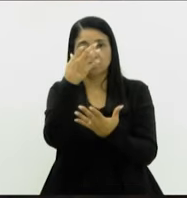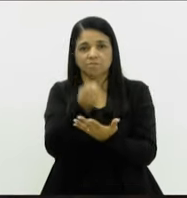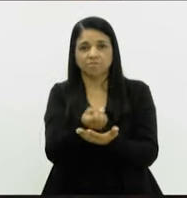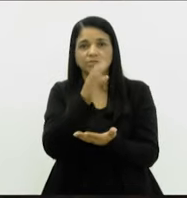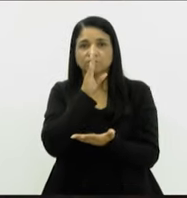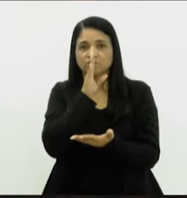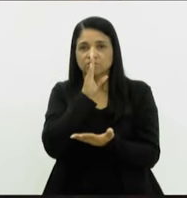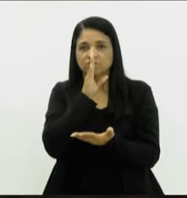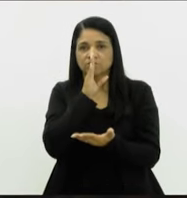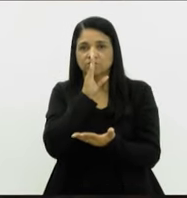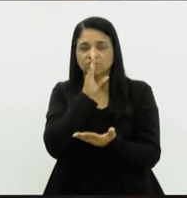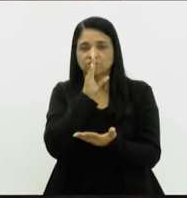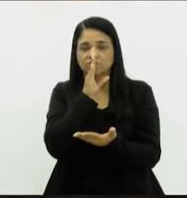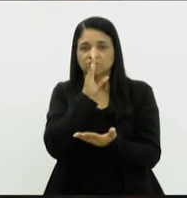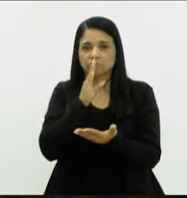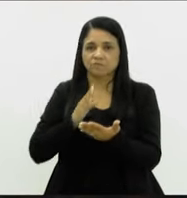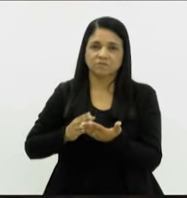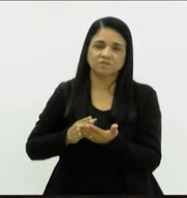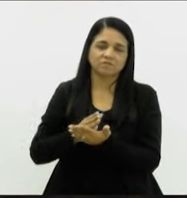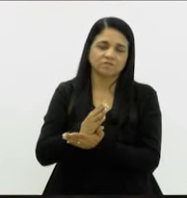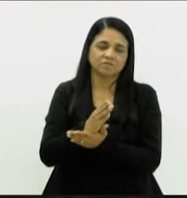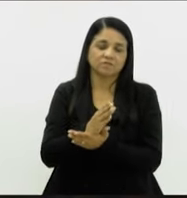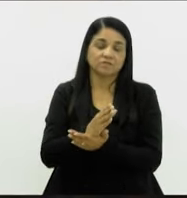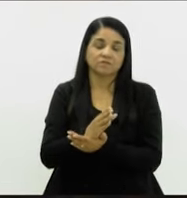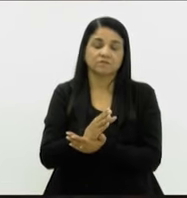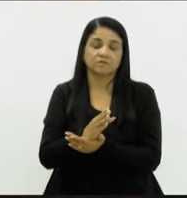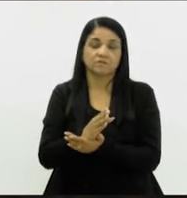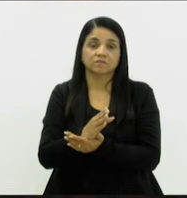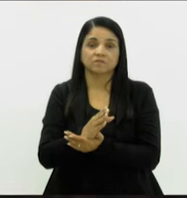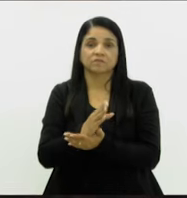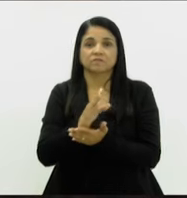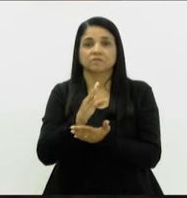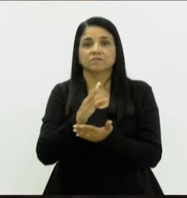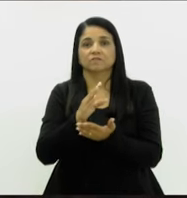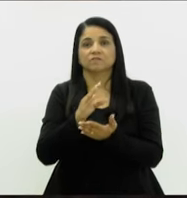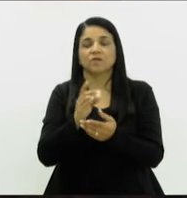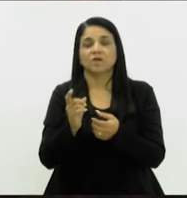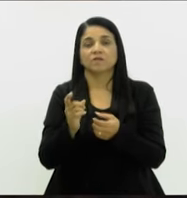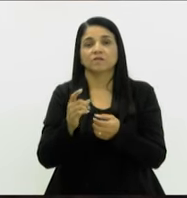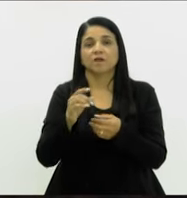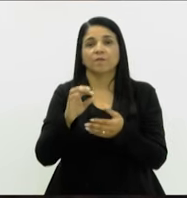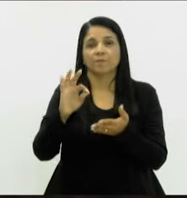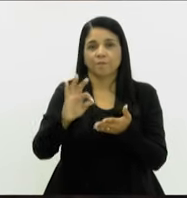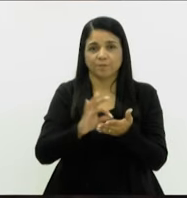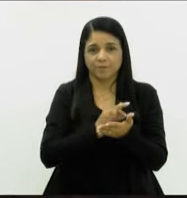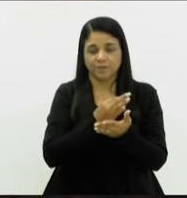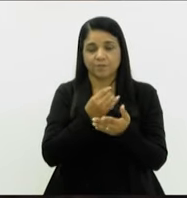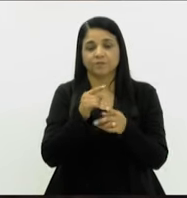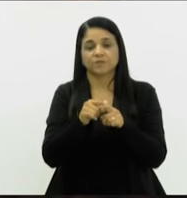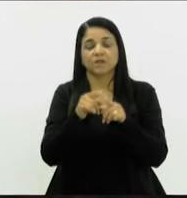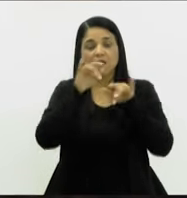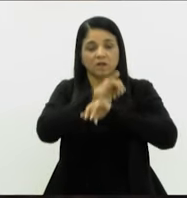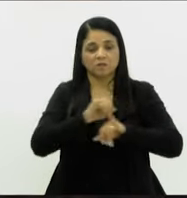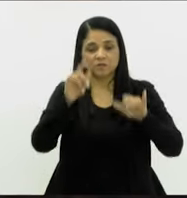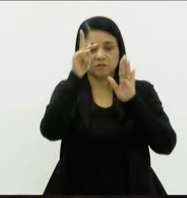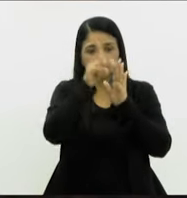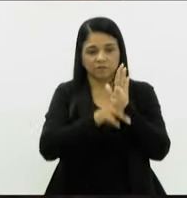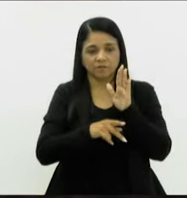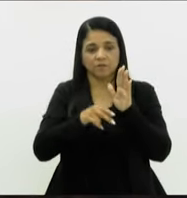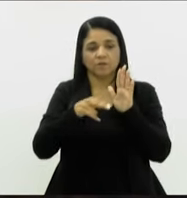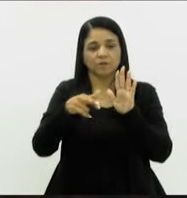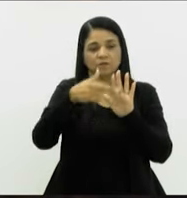que aprovam permaneçam como estão, aprovados. Vai à promulgação. Anuncio o projeto de